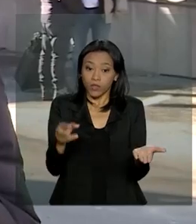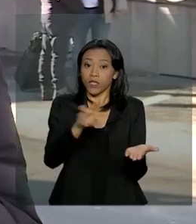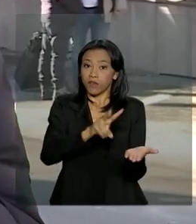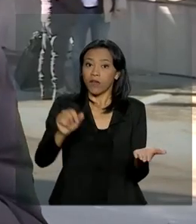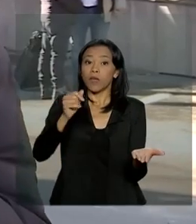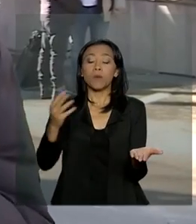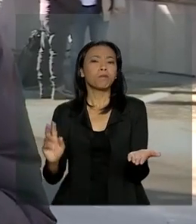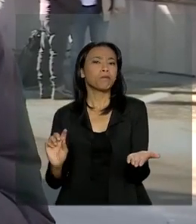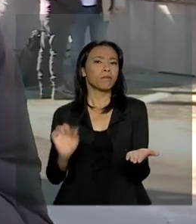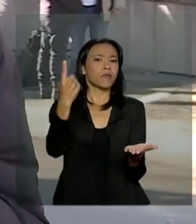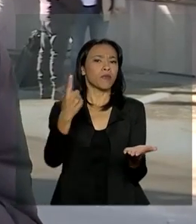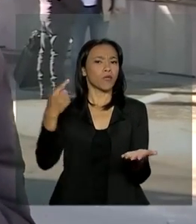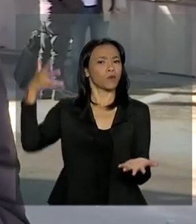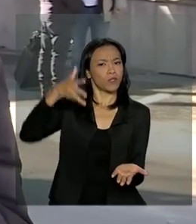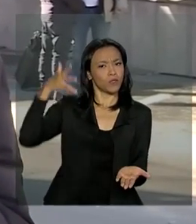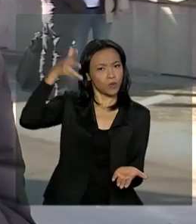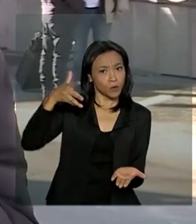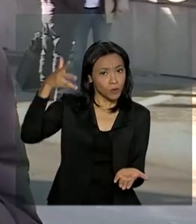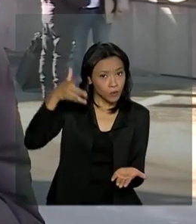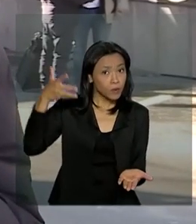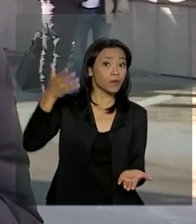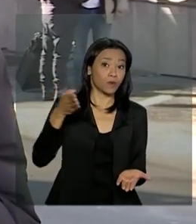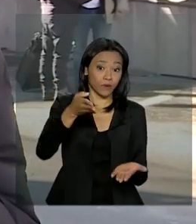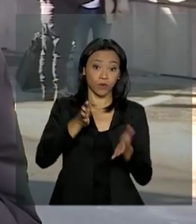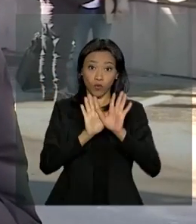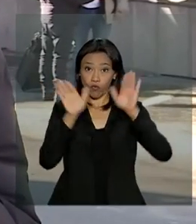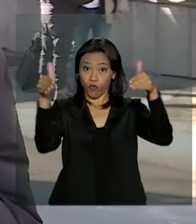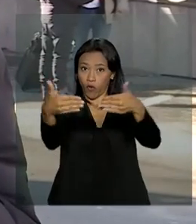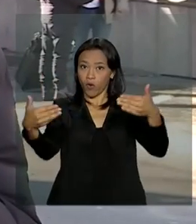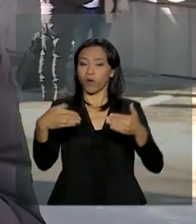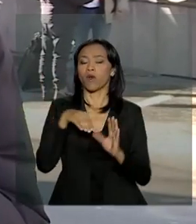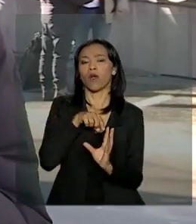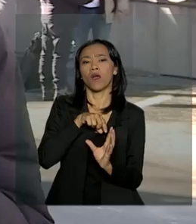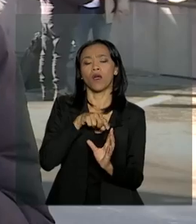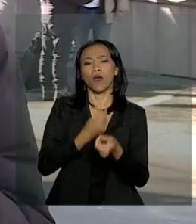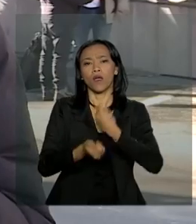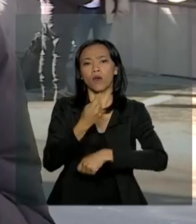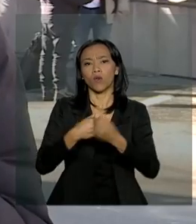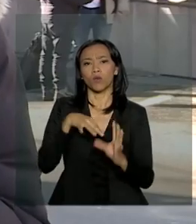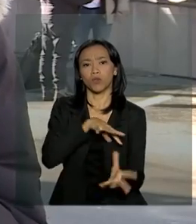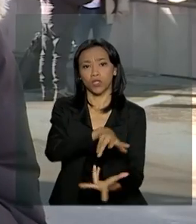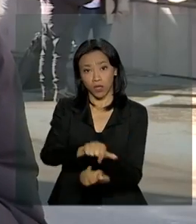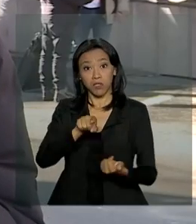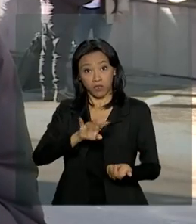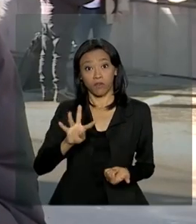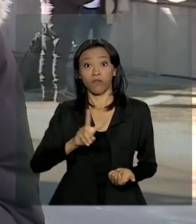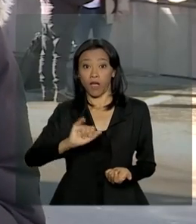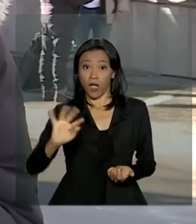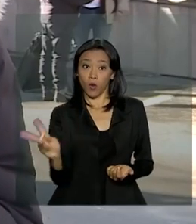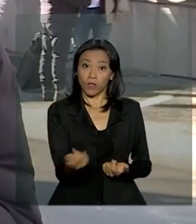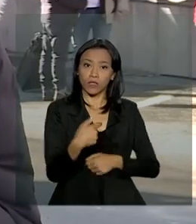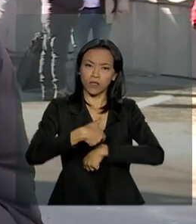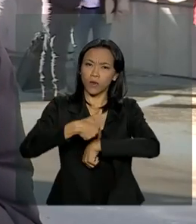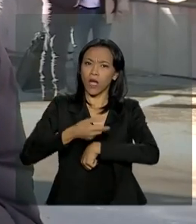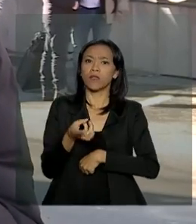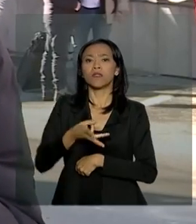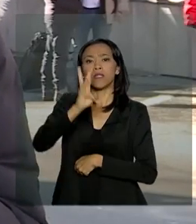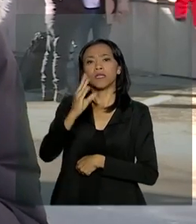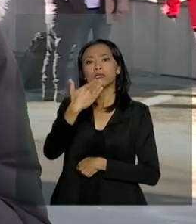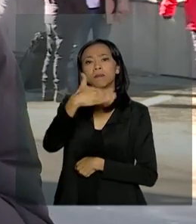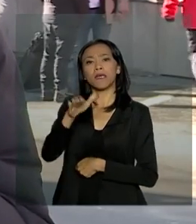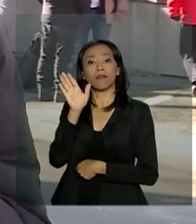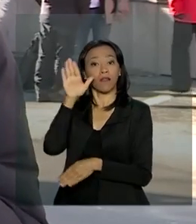o primeiro discurso na sessão plenária do Fórum Econômico Mundial. Isso deve acontecer às 15h30.